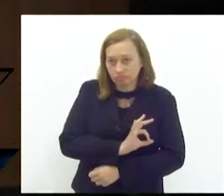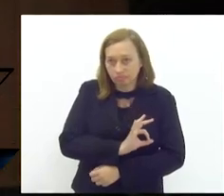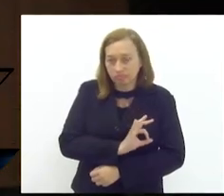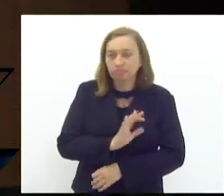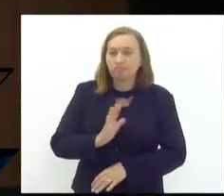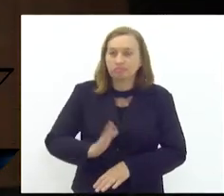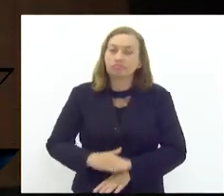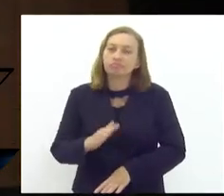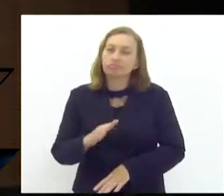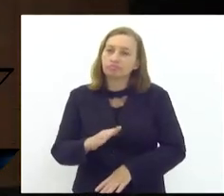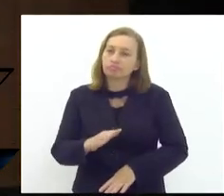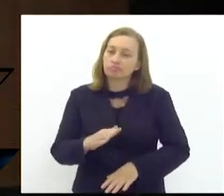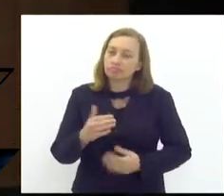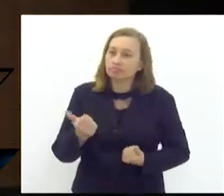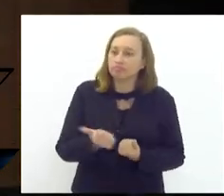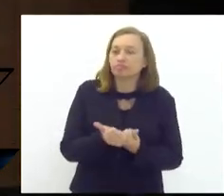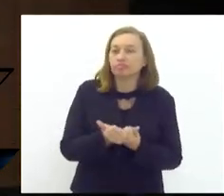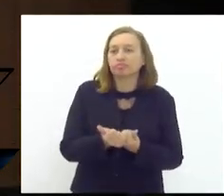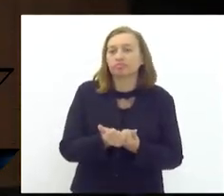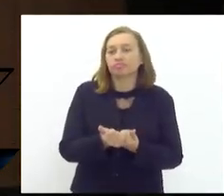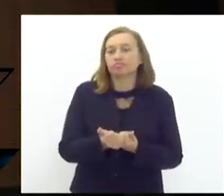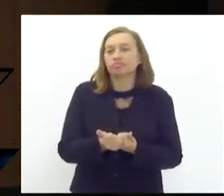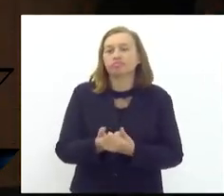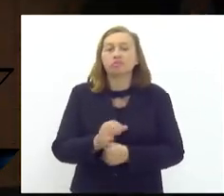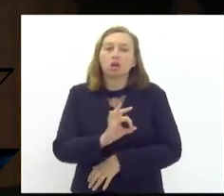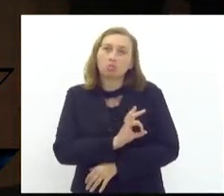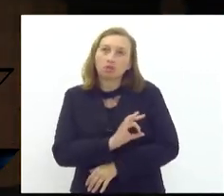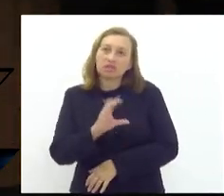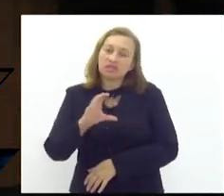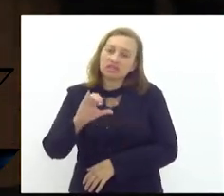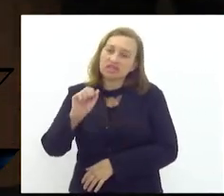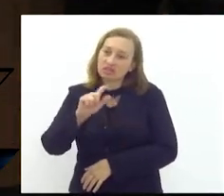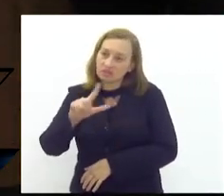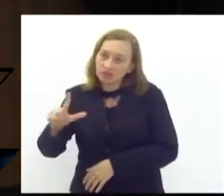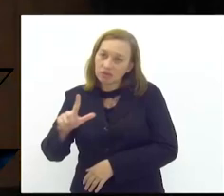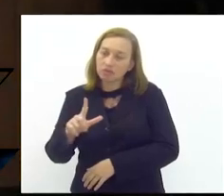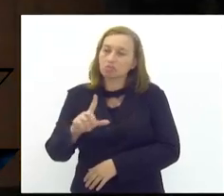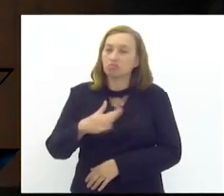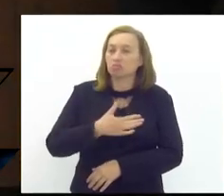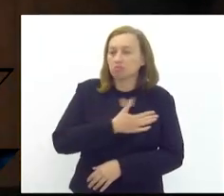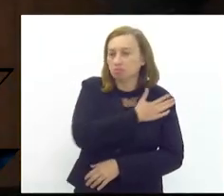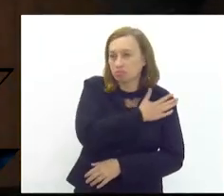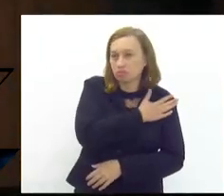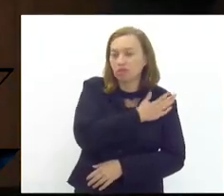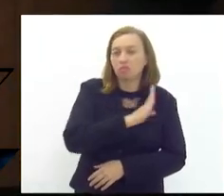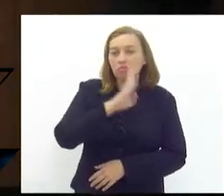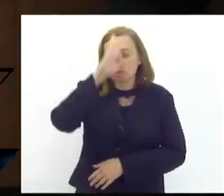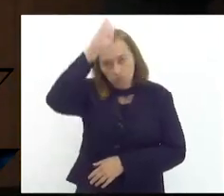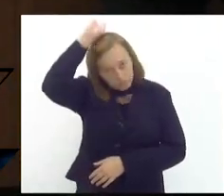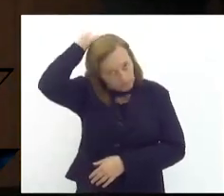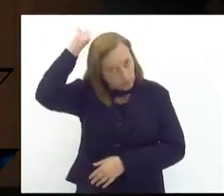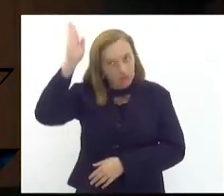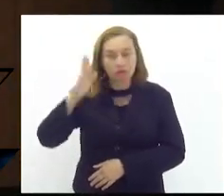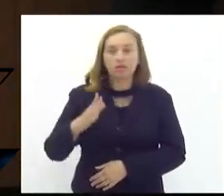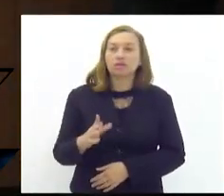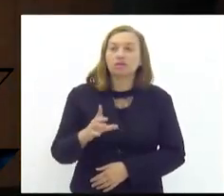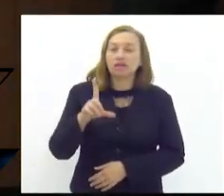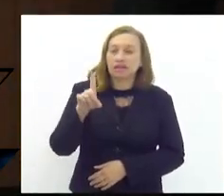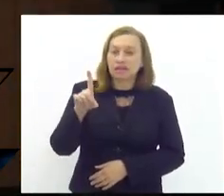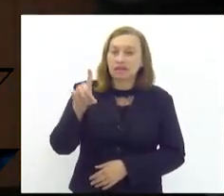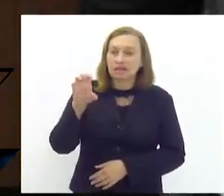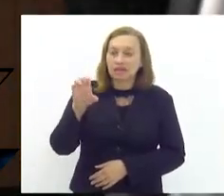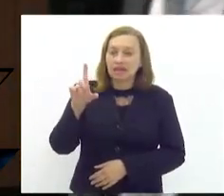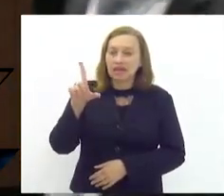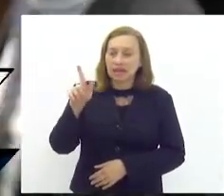mais assistido ou seja da Segurança Pública seja a polícia civil seja Polícia Militar seja Bombeiro Militar seja o degase